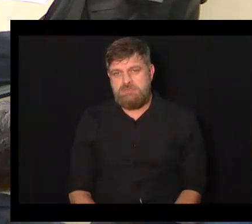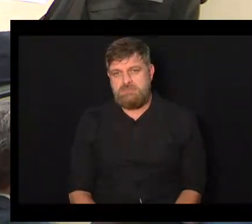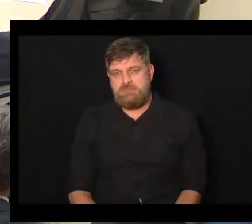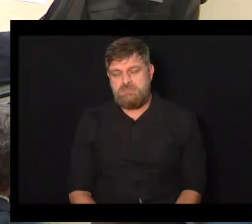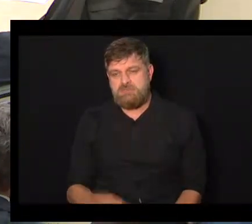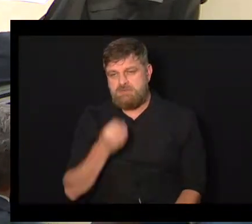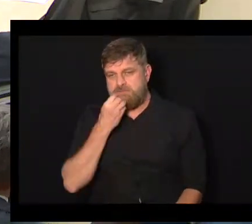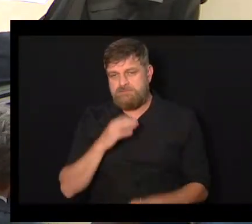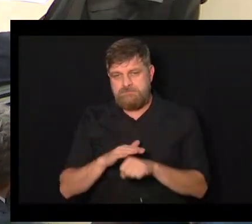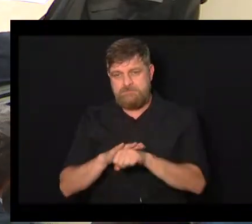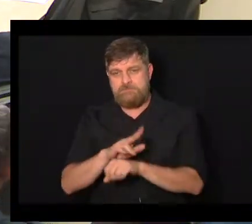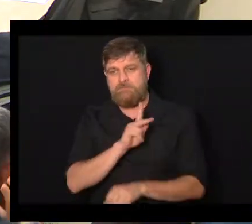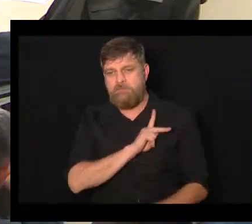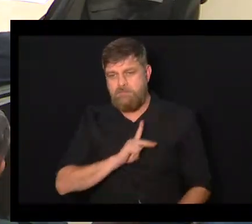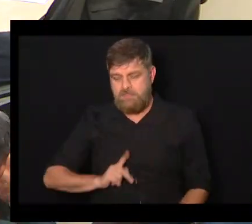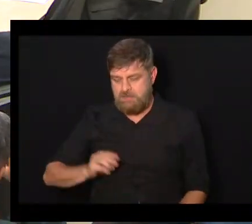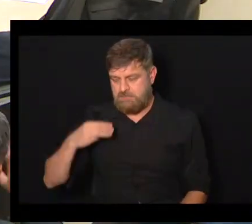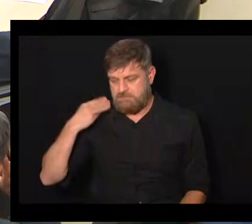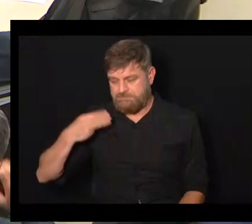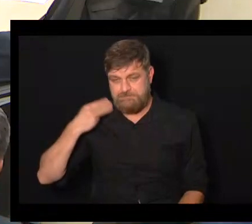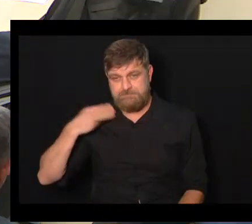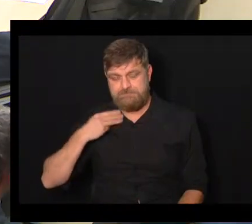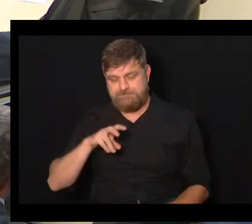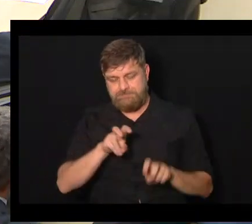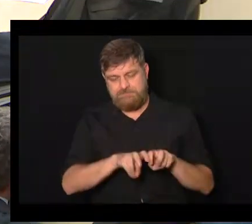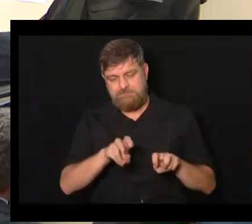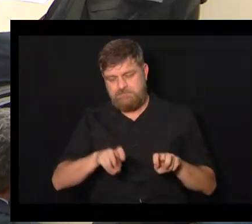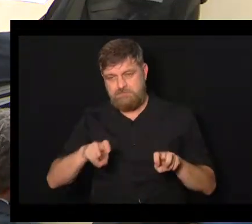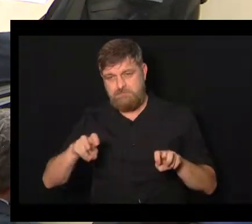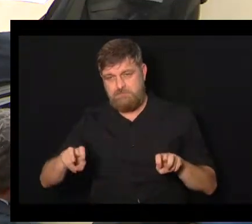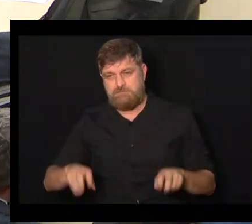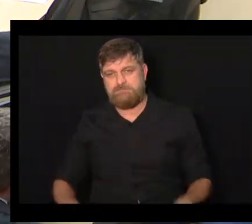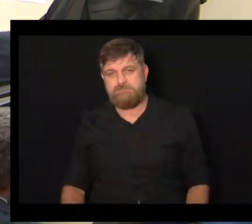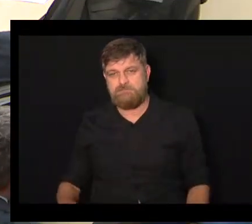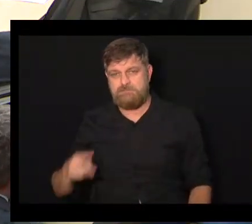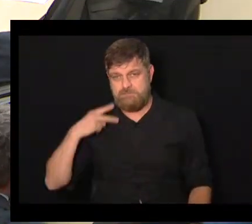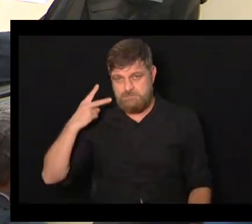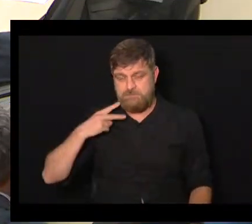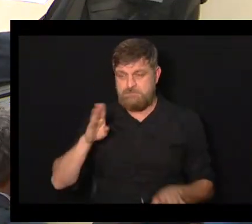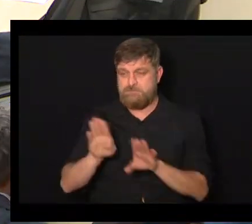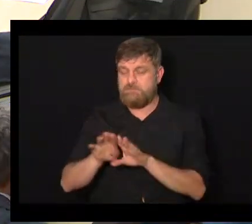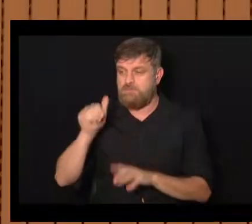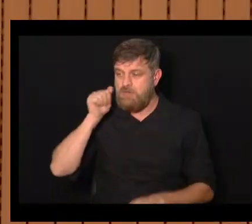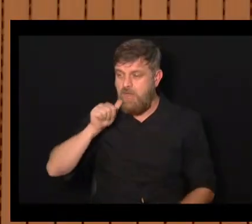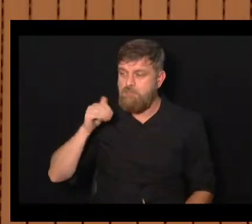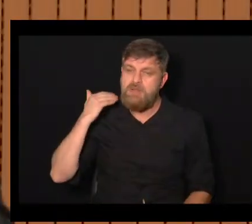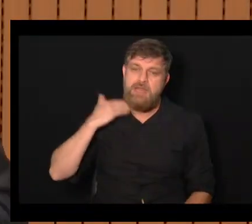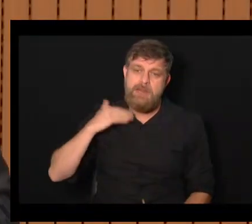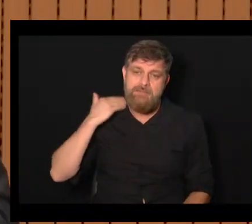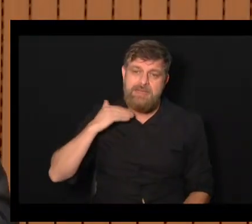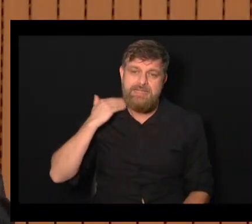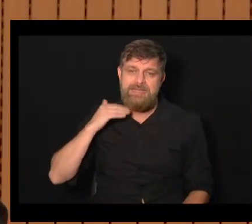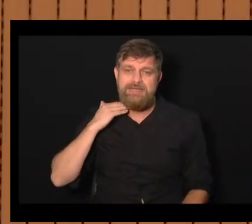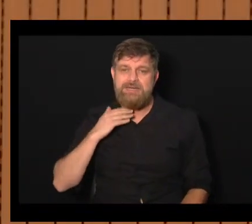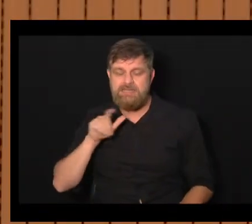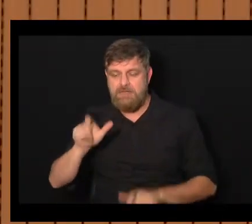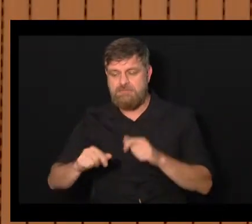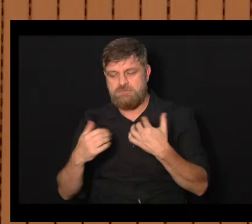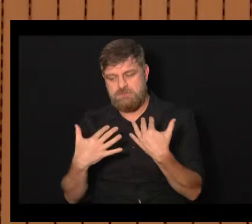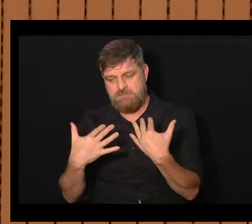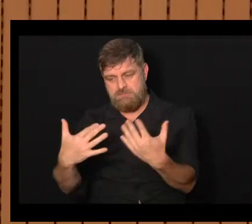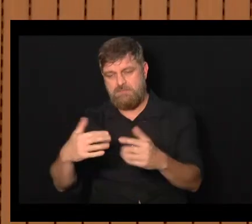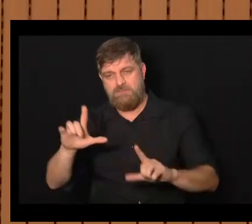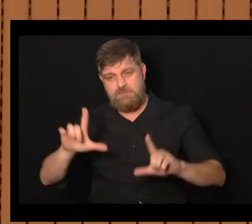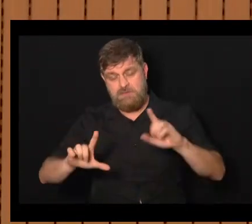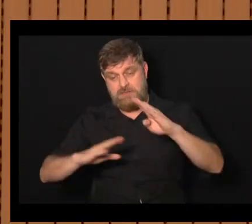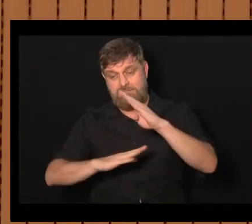Boa noite, presidente. Boa noite. Demais membros da mesa, vereadores, vereadora, público presente e todos aqueles que